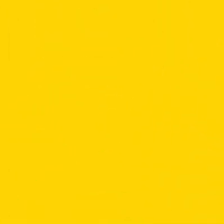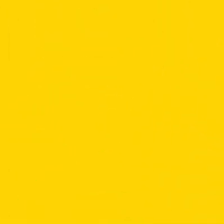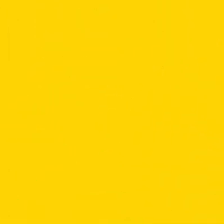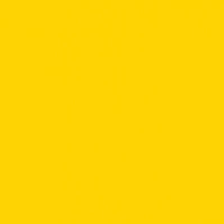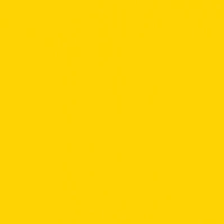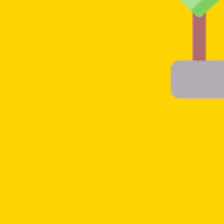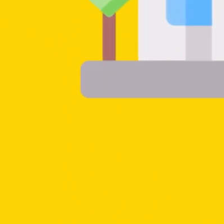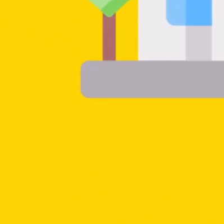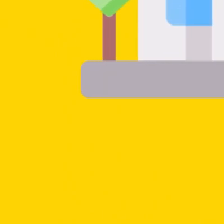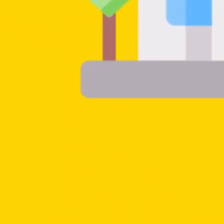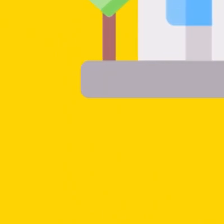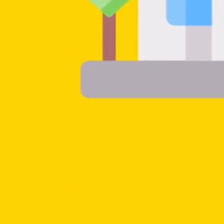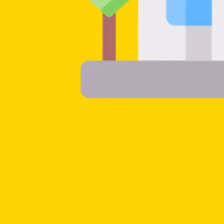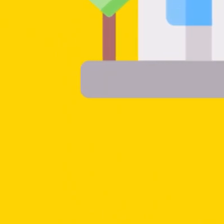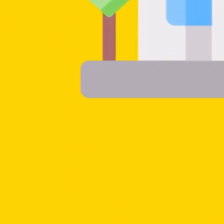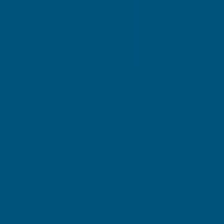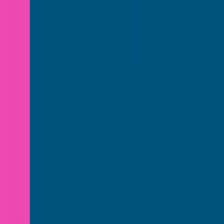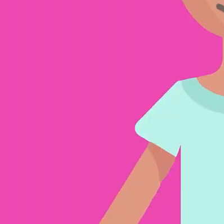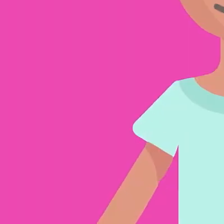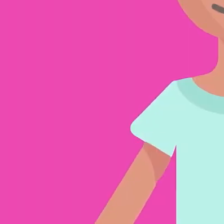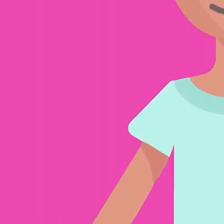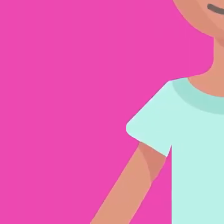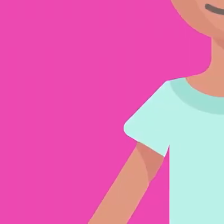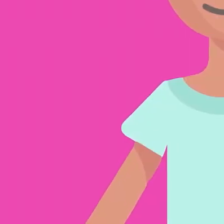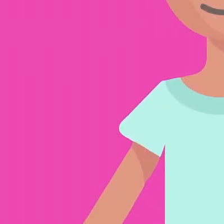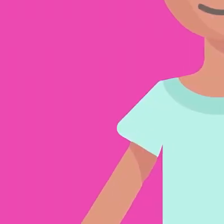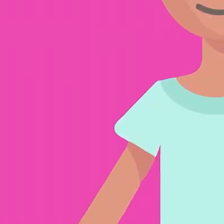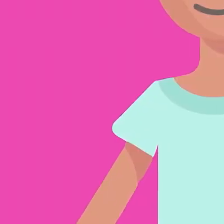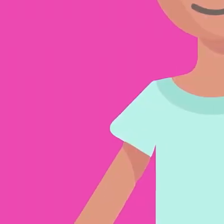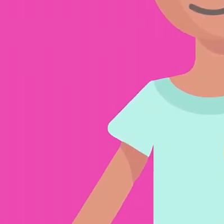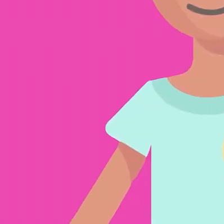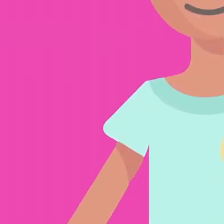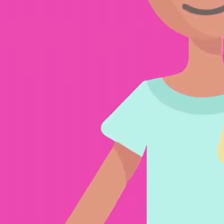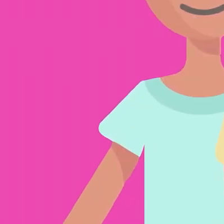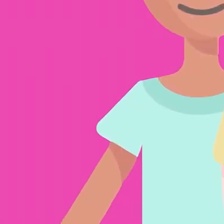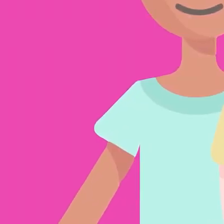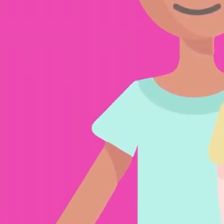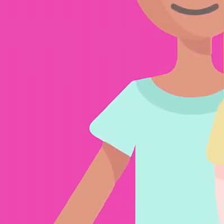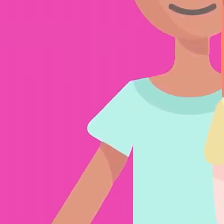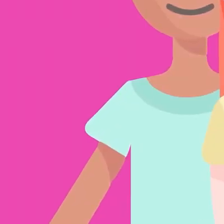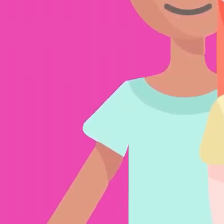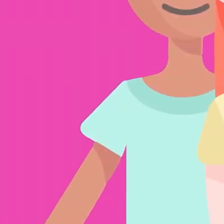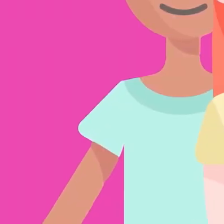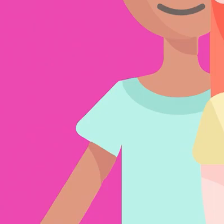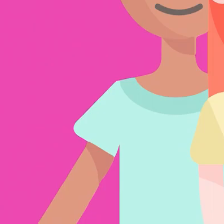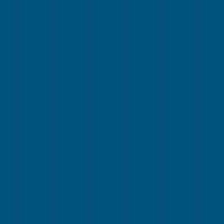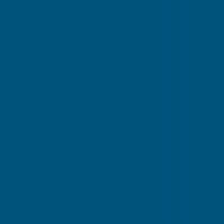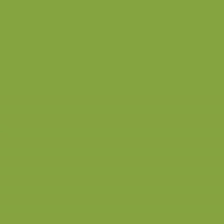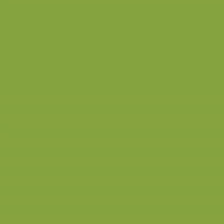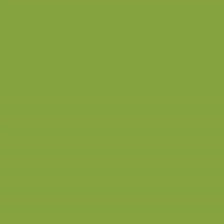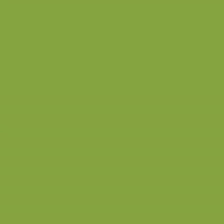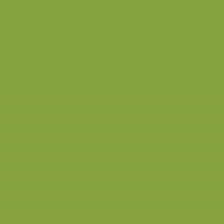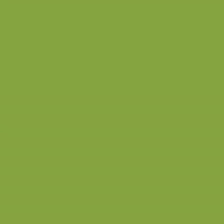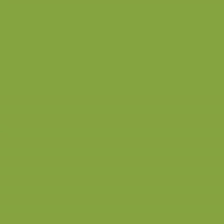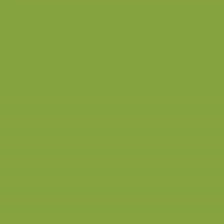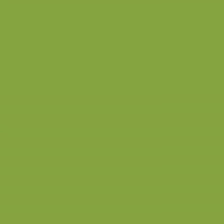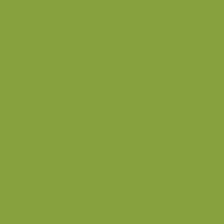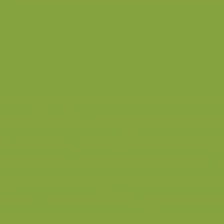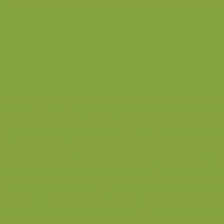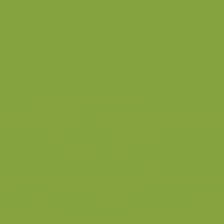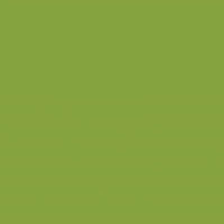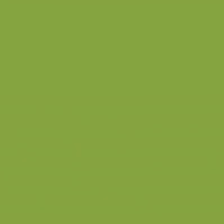Segundo o Instituto Nacional de Câncer, o INCA, o câncer infanto-juvenil corresponde a um grupo de várias doenças que têm em comum